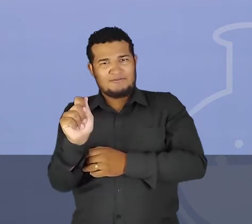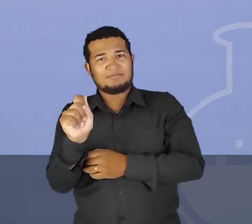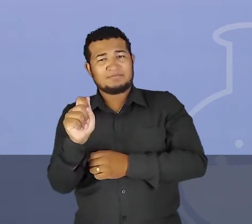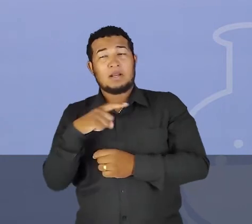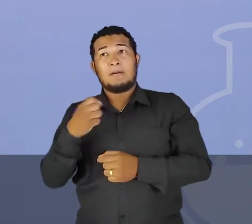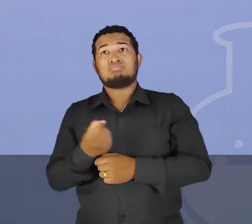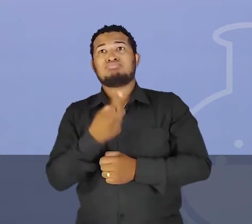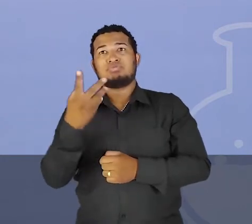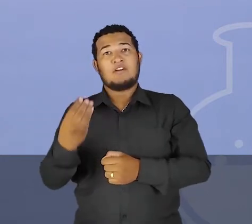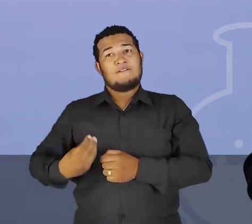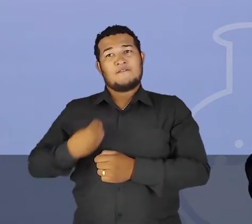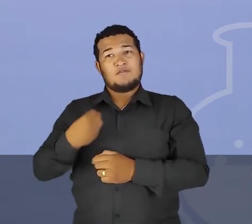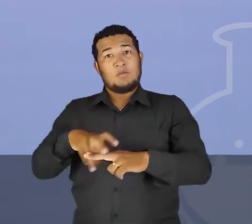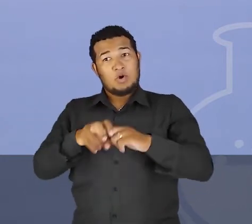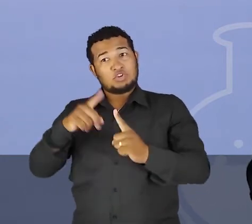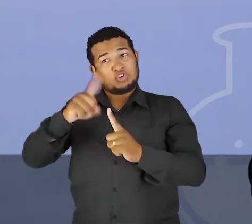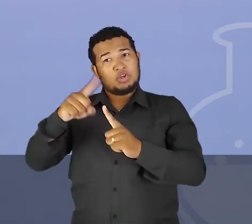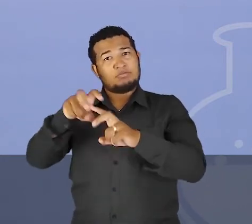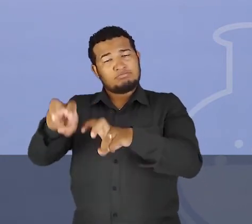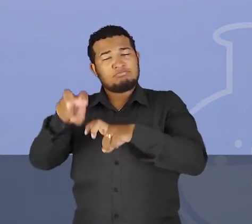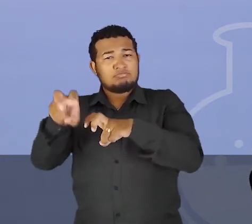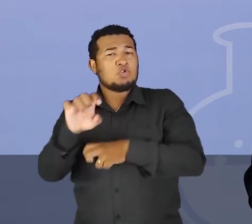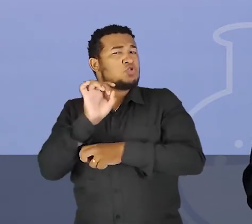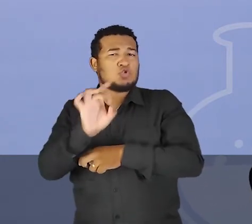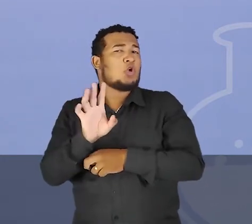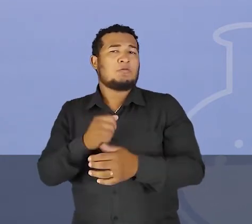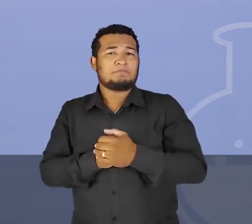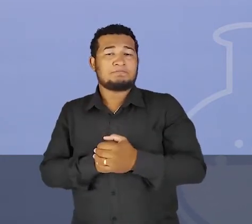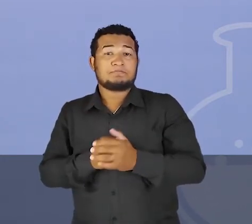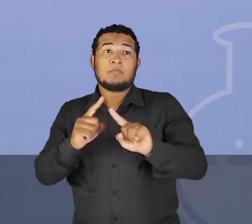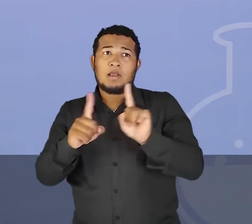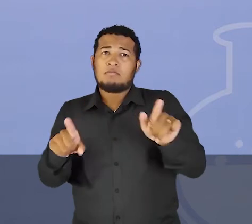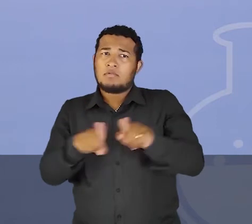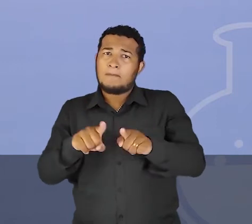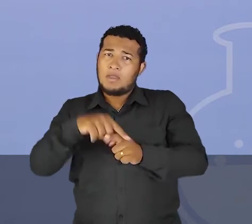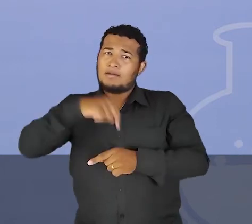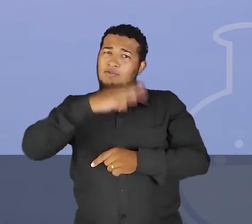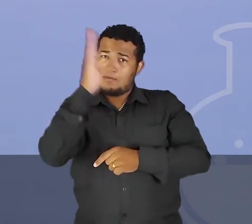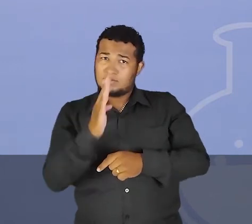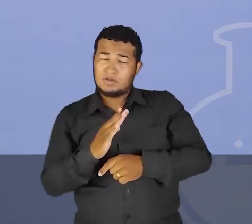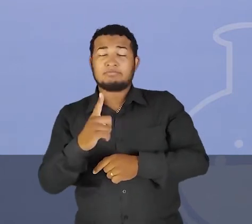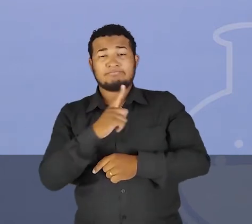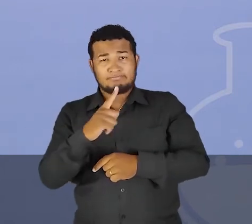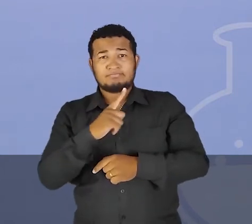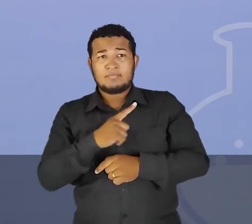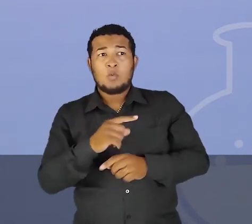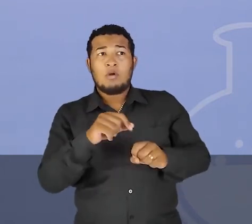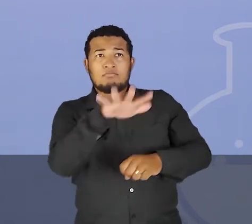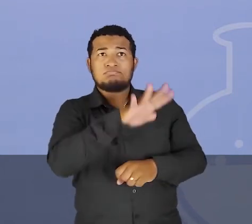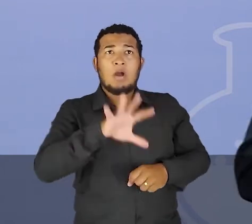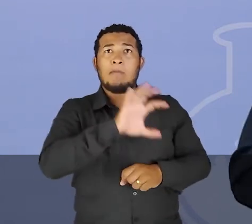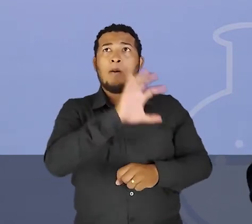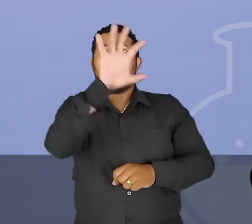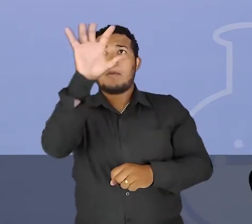muitos vivem com esse tipo de agricultura de subsistência. Mas nós também temos aqui no Brasil muitas regiões